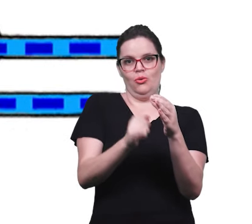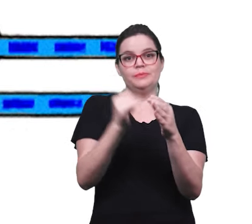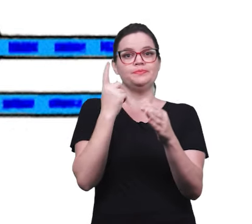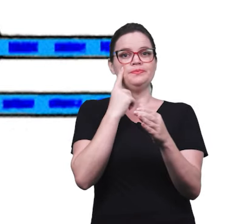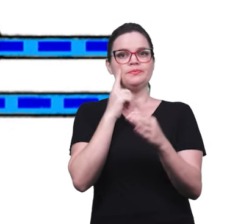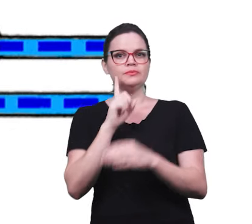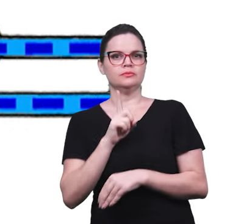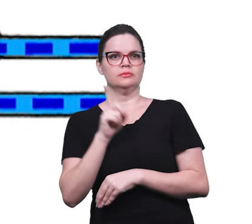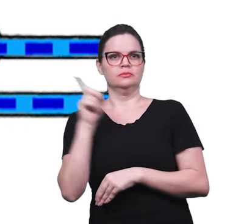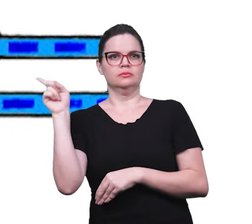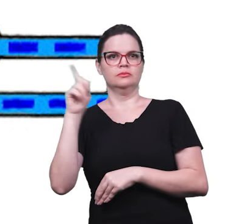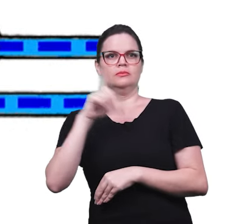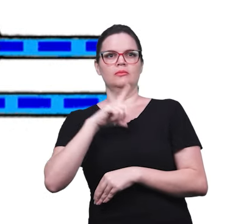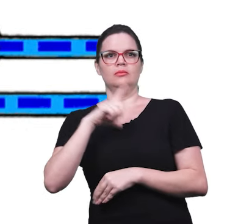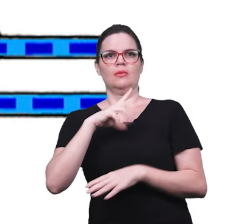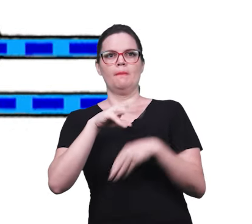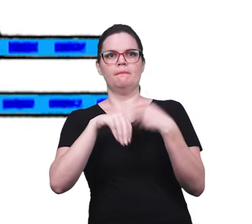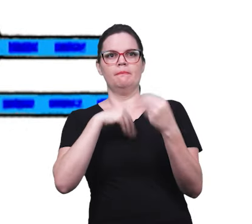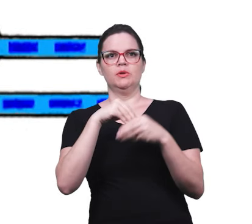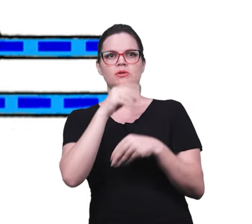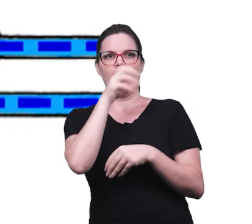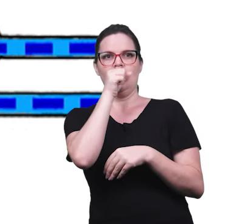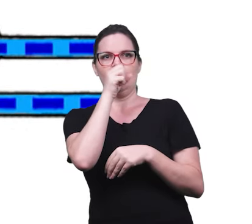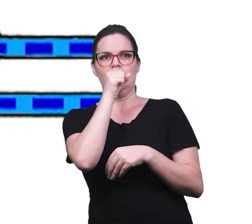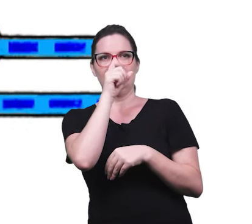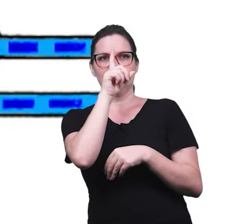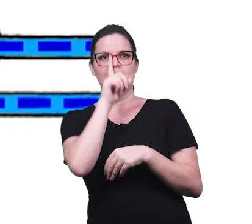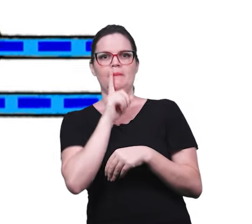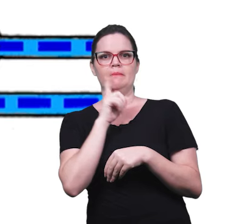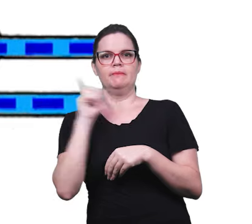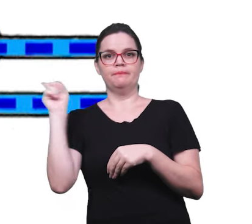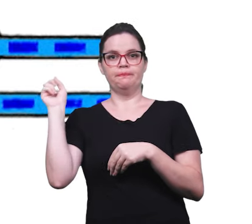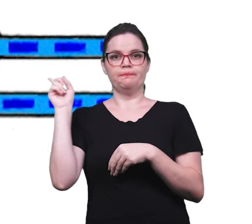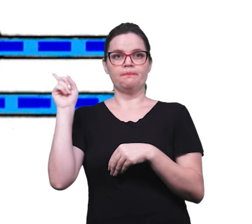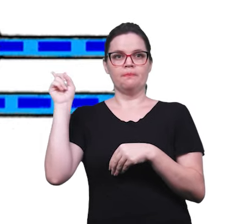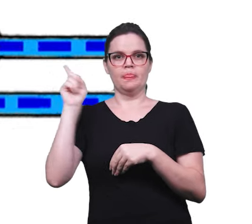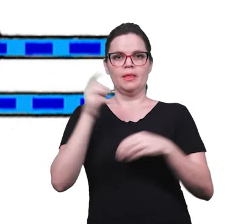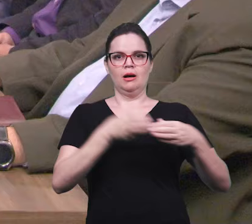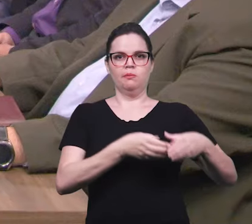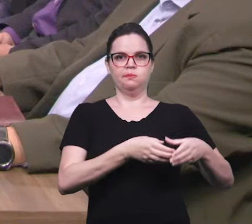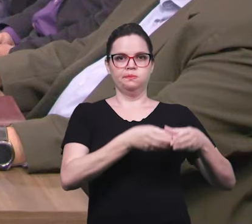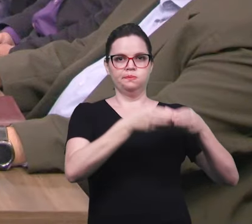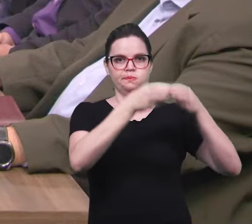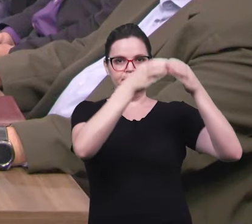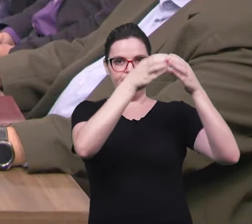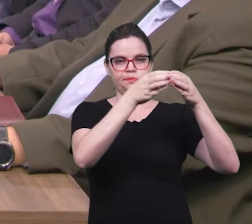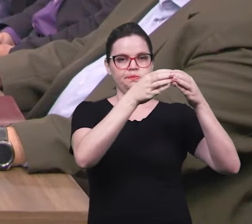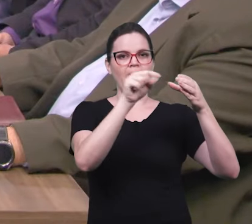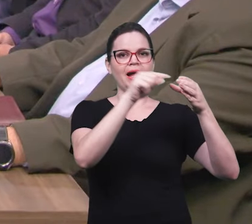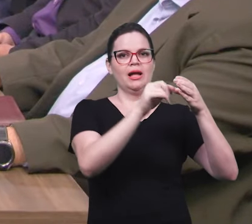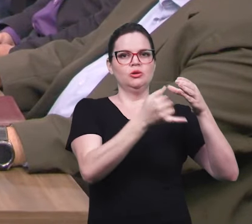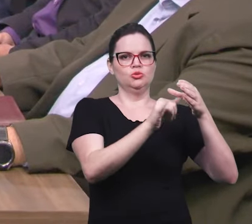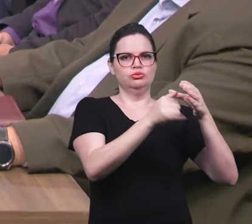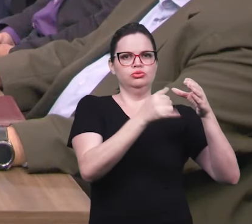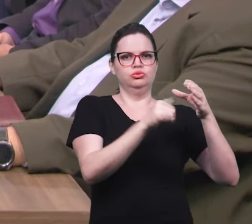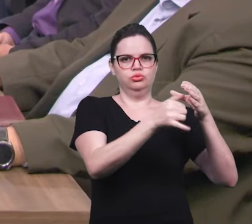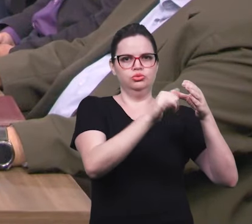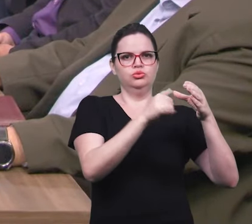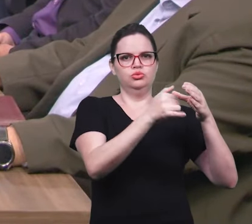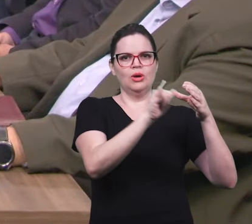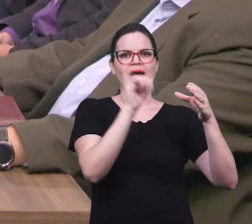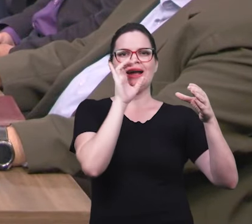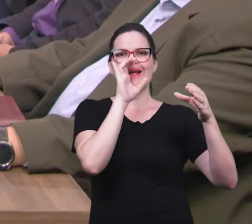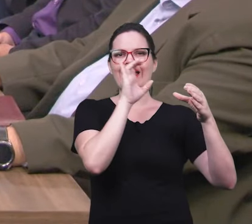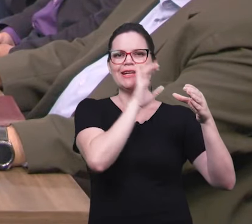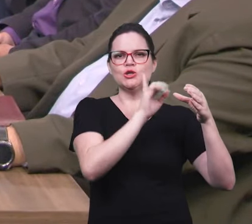o vaso da reação nuclear, fissão nuclear, e aí essa reação gera calor, essa